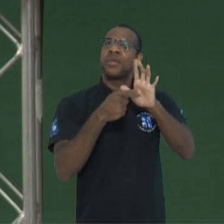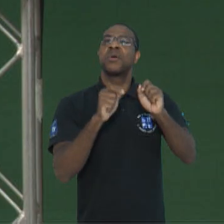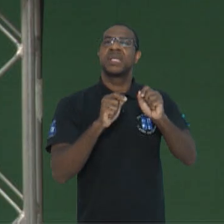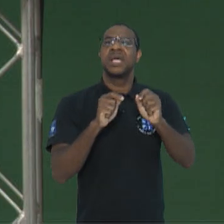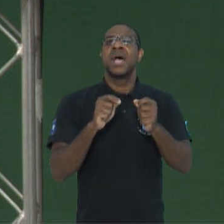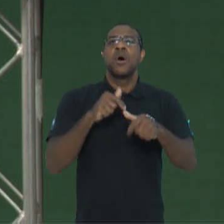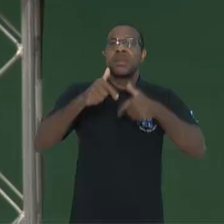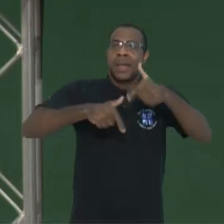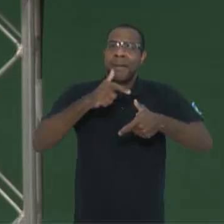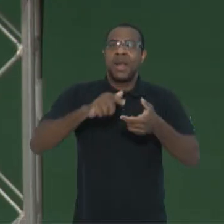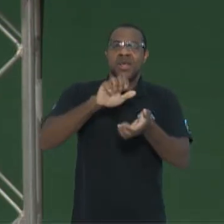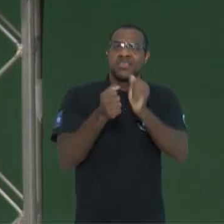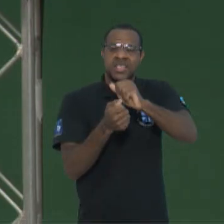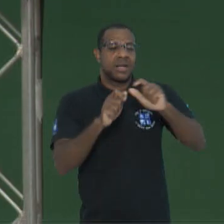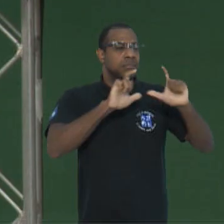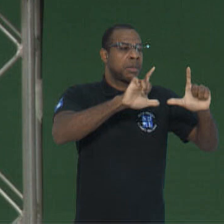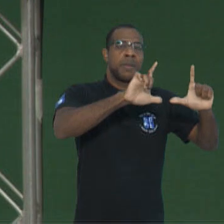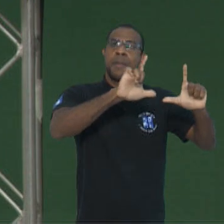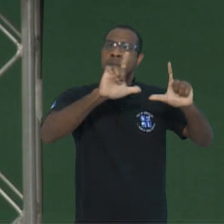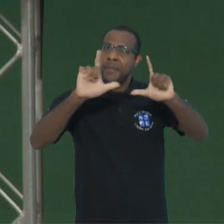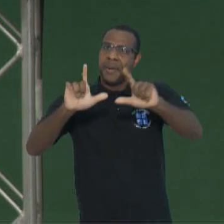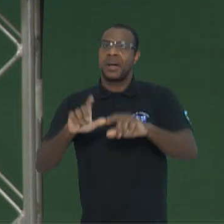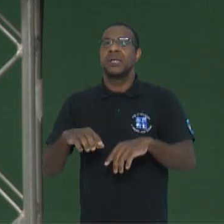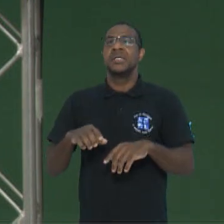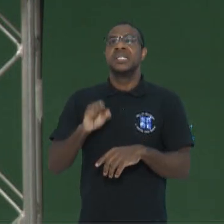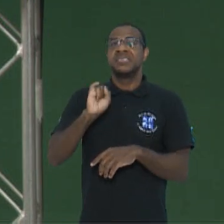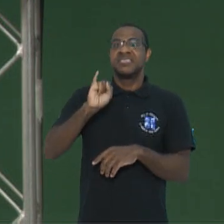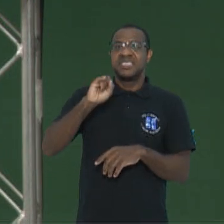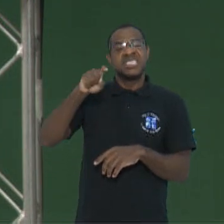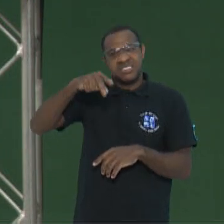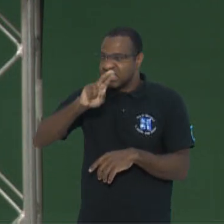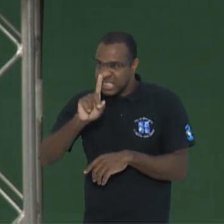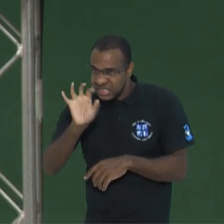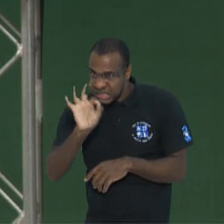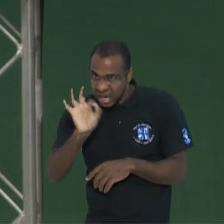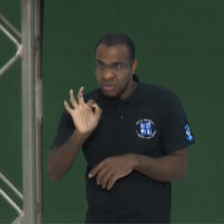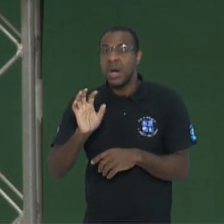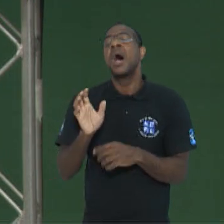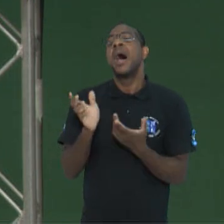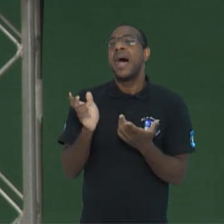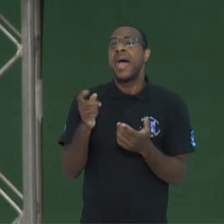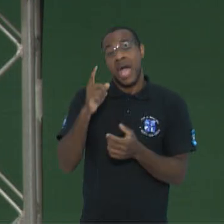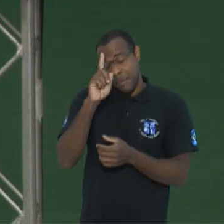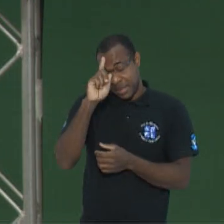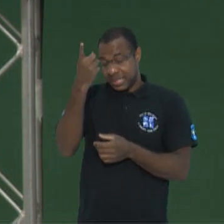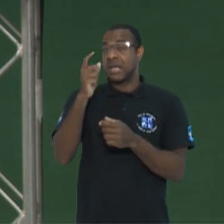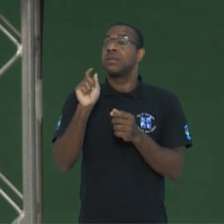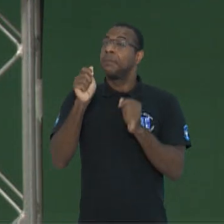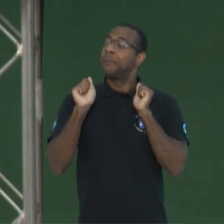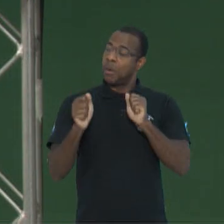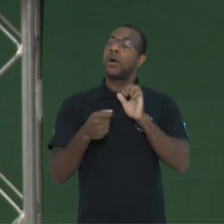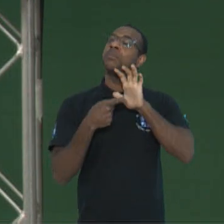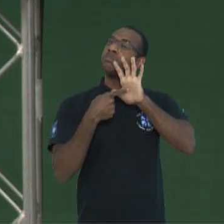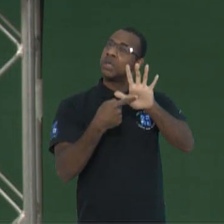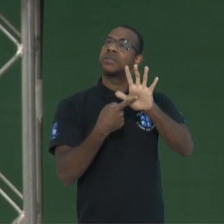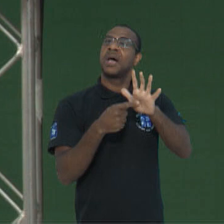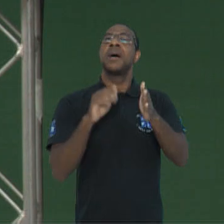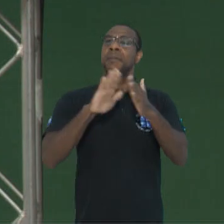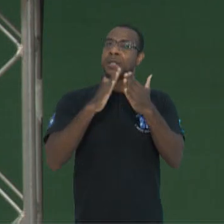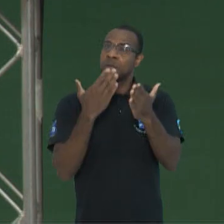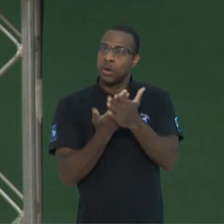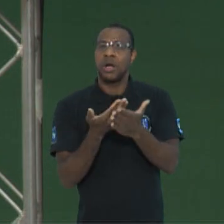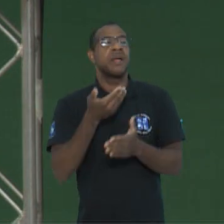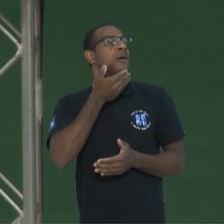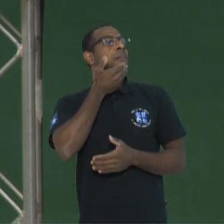muitas delas sim. Se não, é uma ideia que vocês podem levar para a equipe pedagógica da sua escola, que vocês podem levar para a direção da